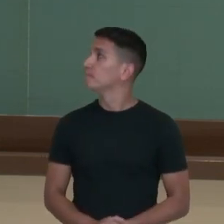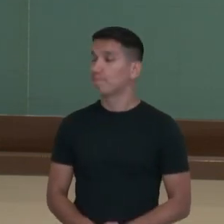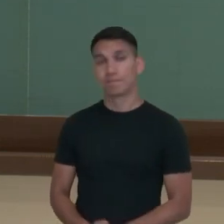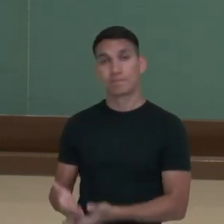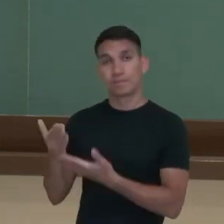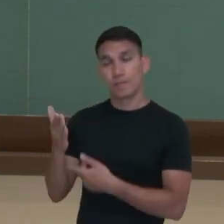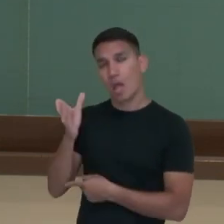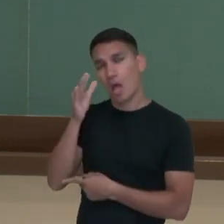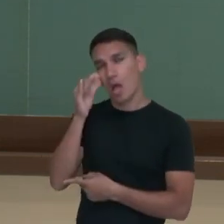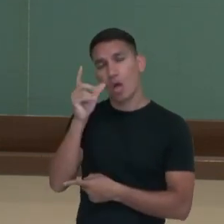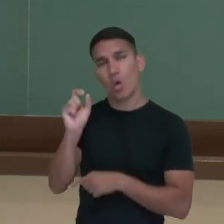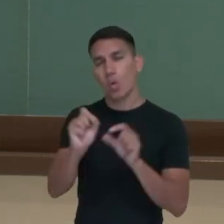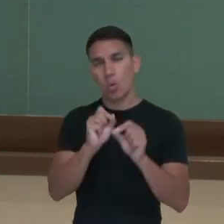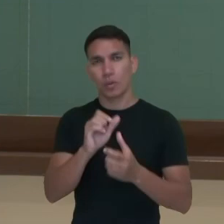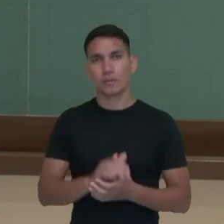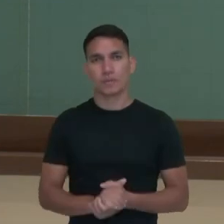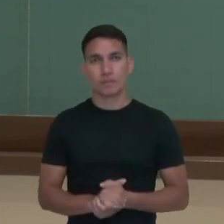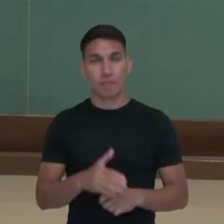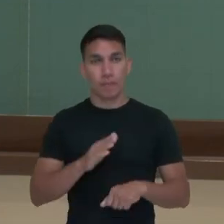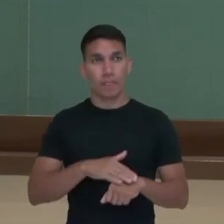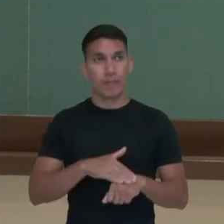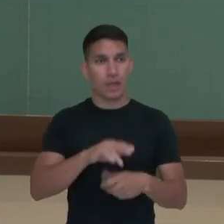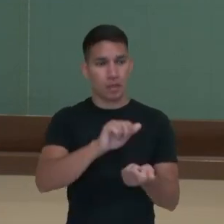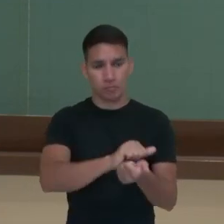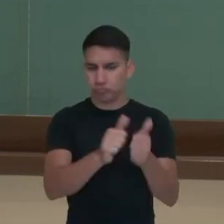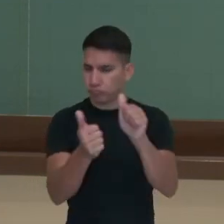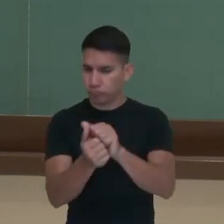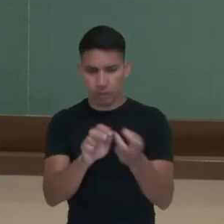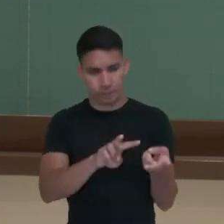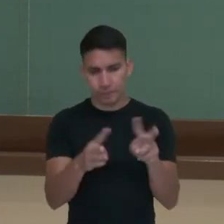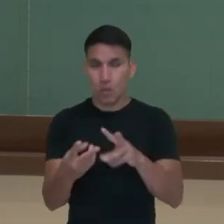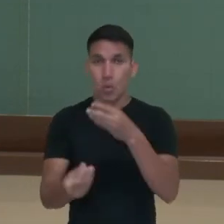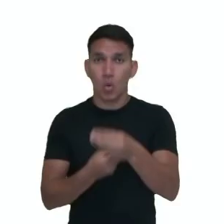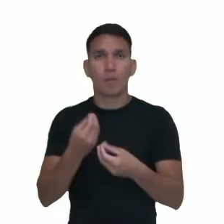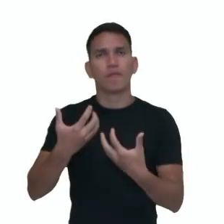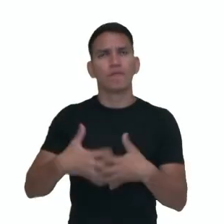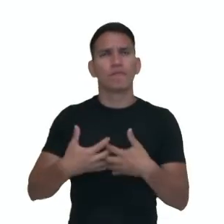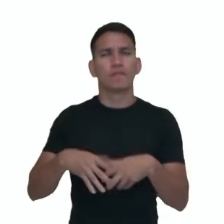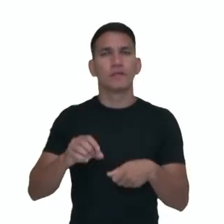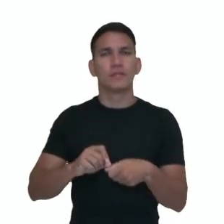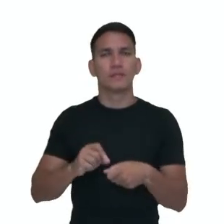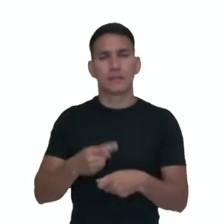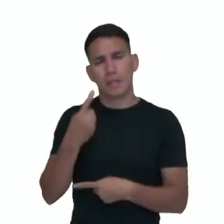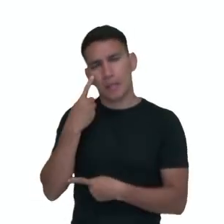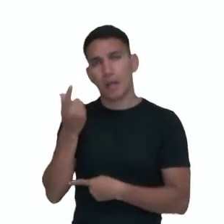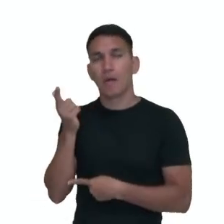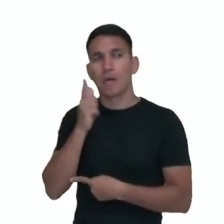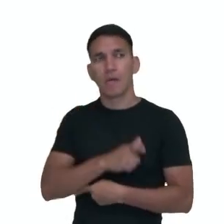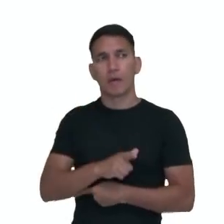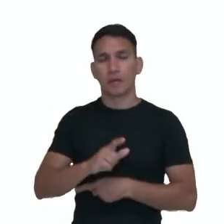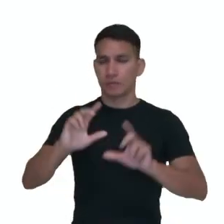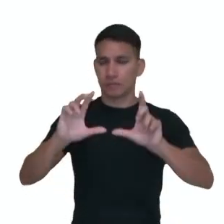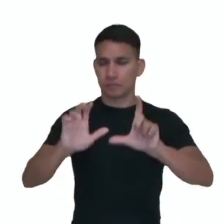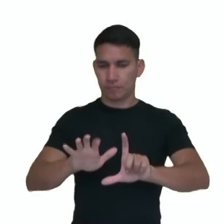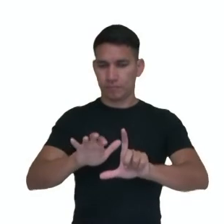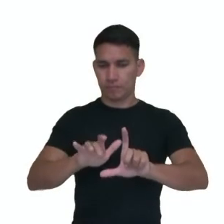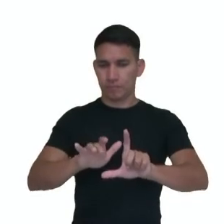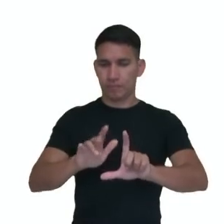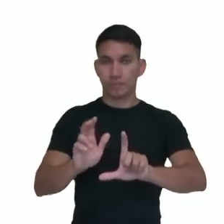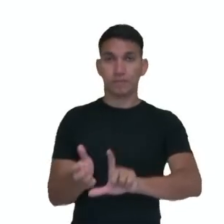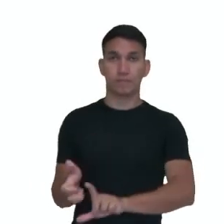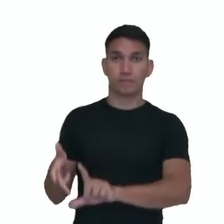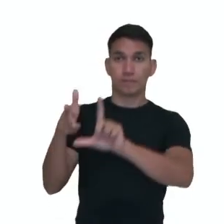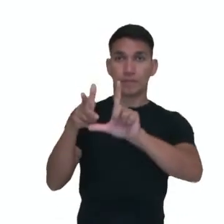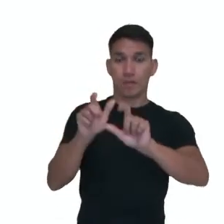Agora, uma curiosidade, olha só. Conversão de unidades, o que é e como fazer a conversão. Acessando o QR Code, você vai encontrar